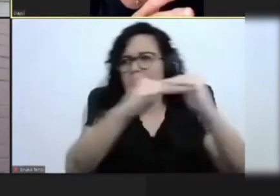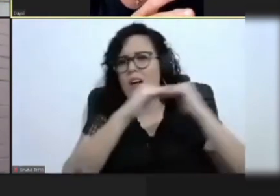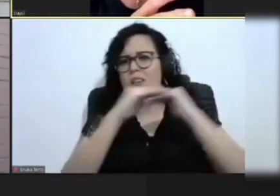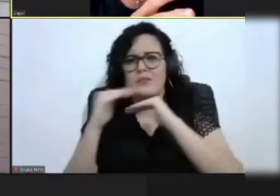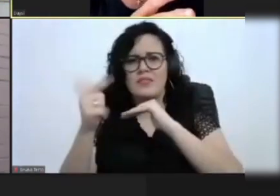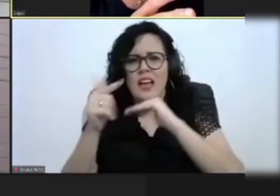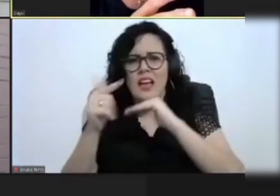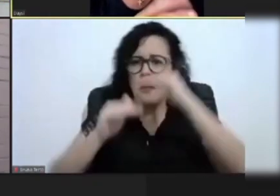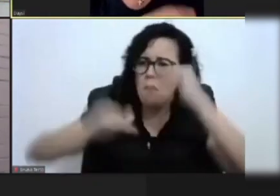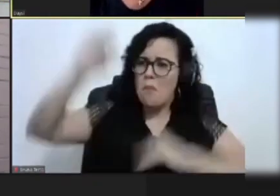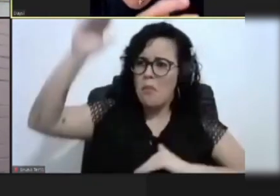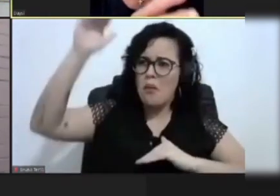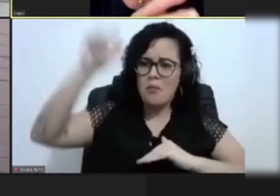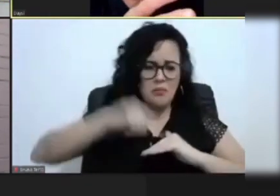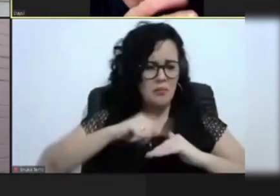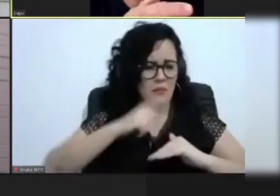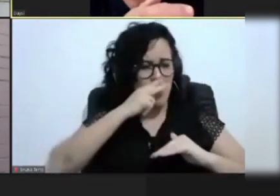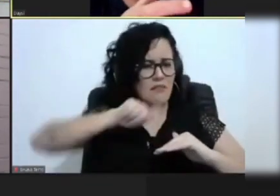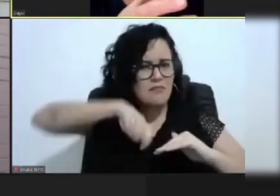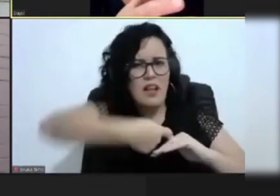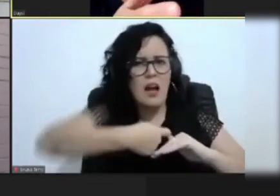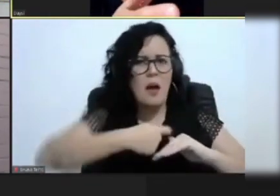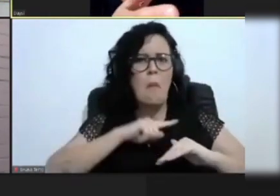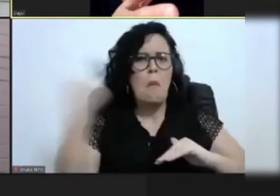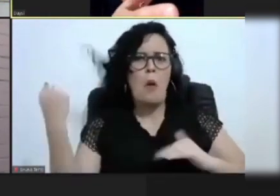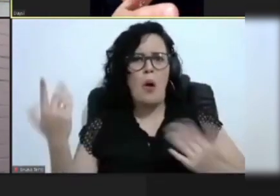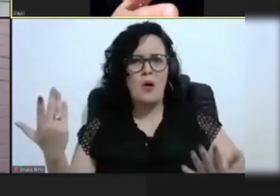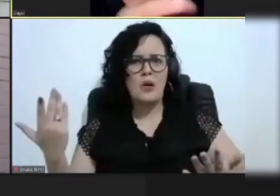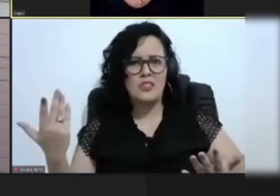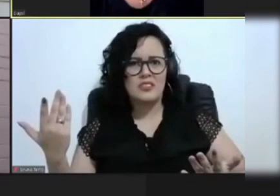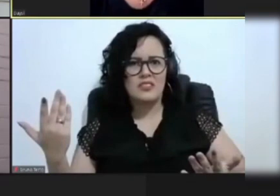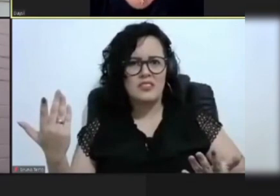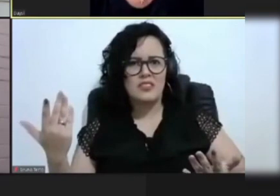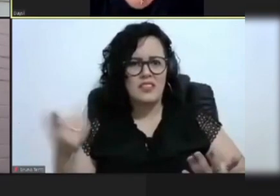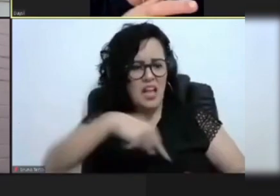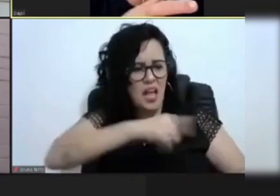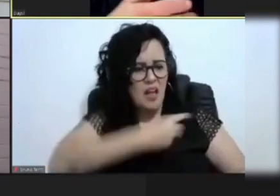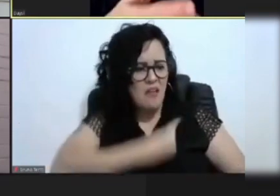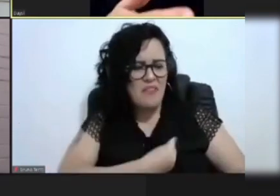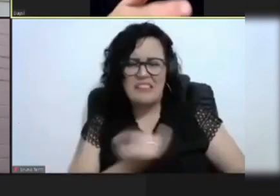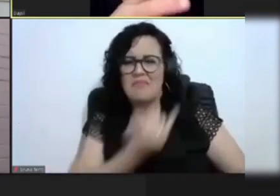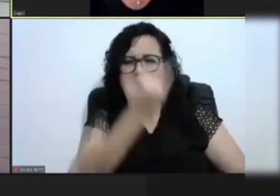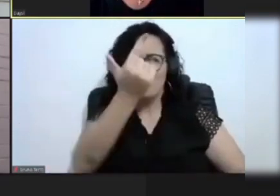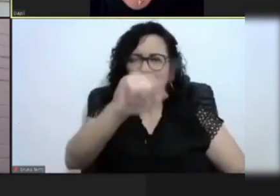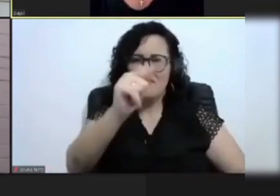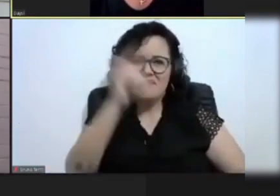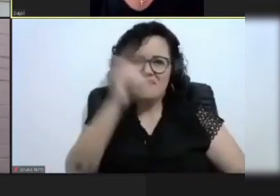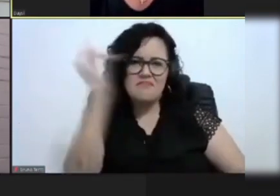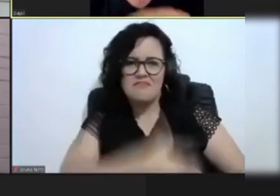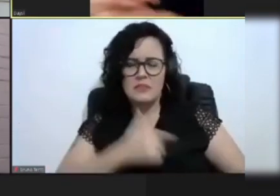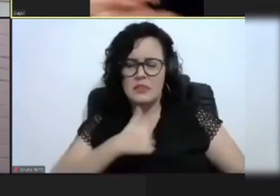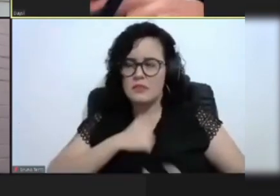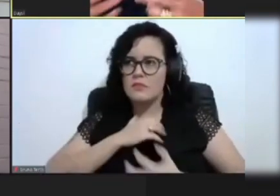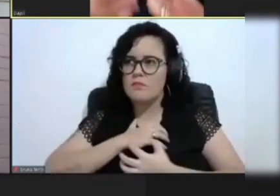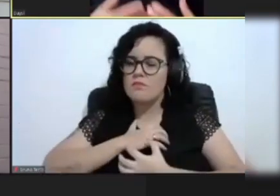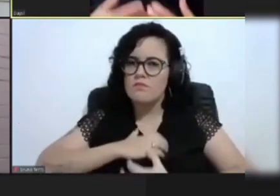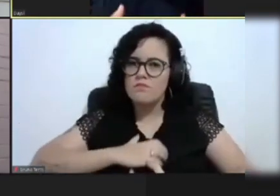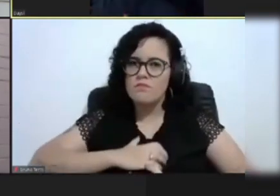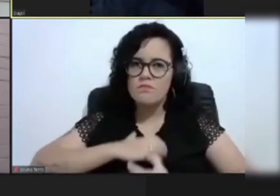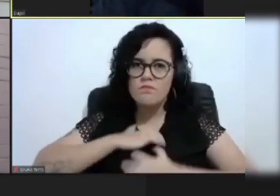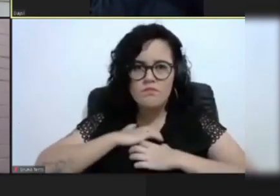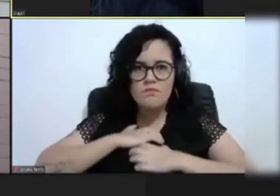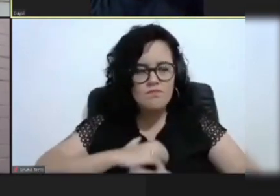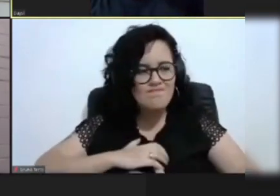assassina mesmo, né, onde poucas vidas importam. Eu tenho muita raiva, eu estou num momento assim, de